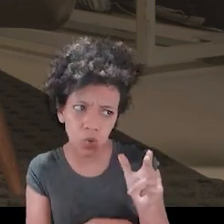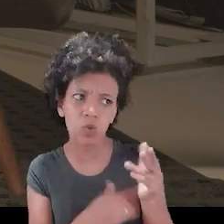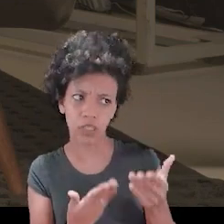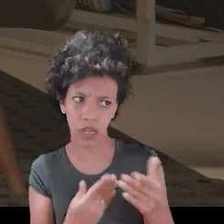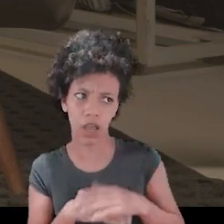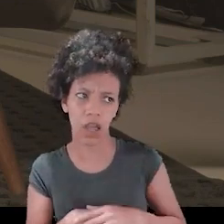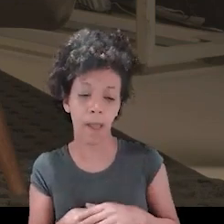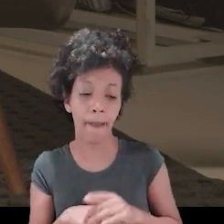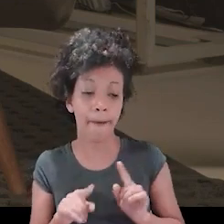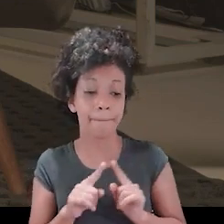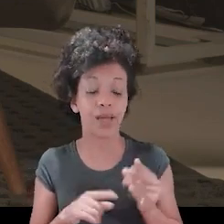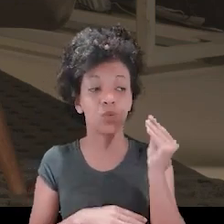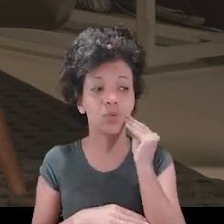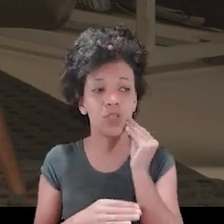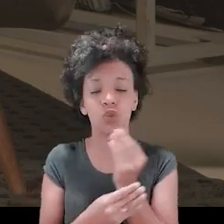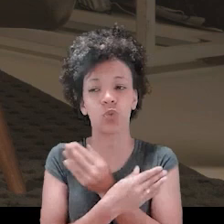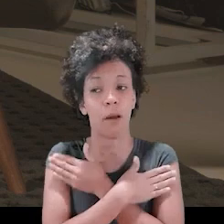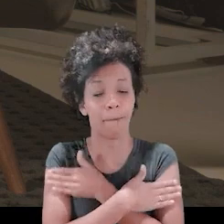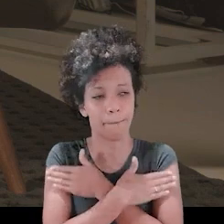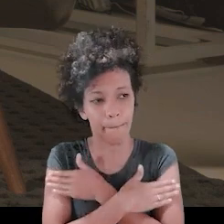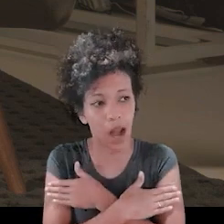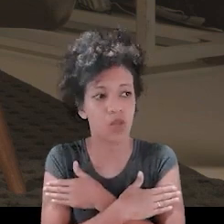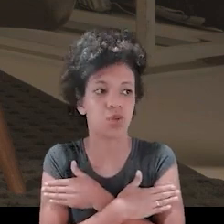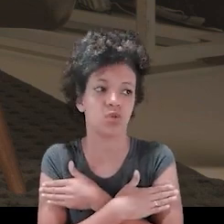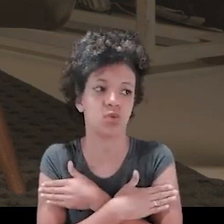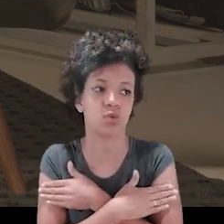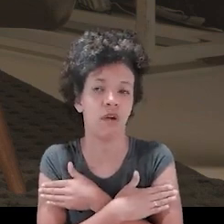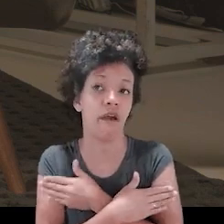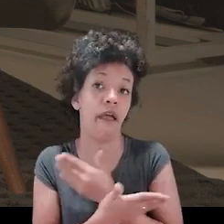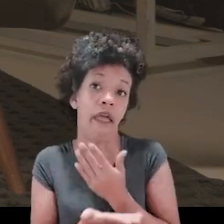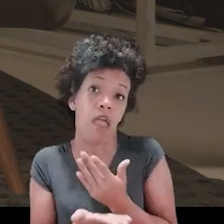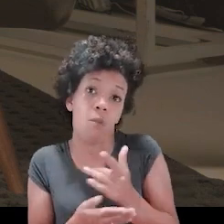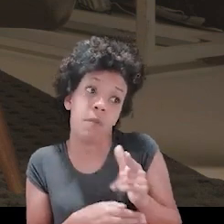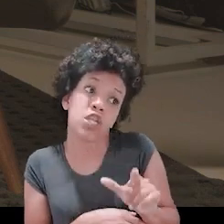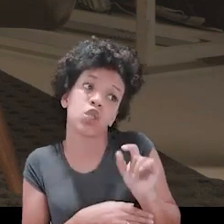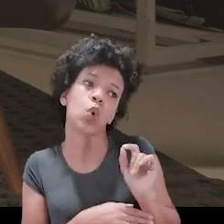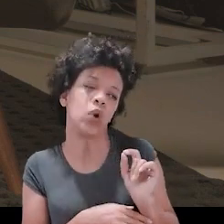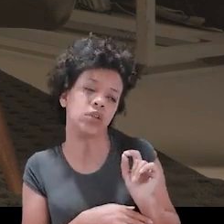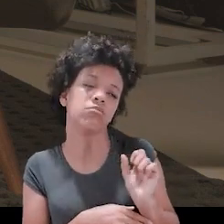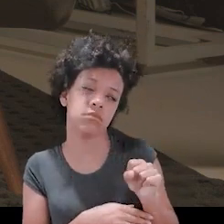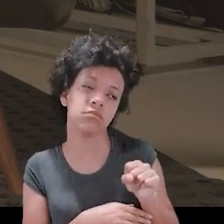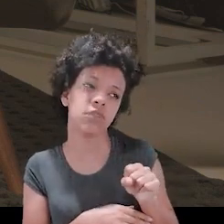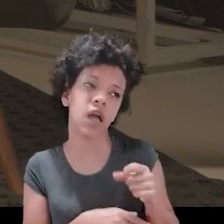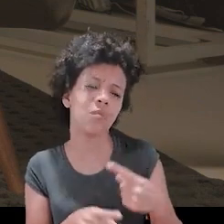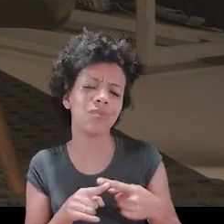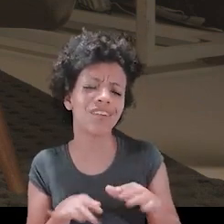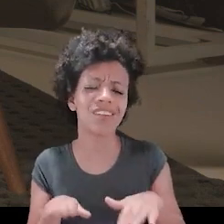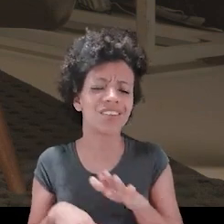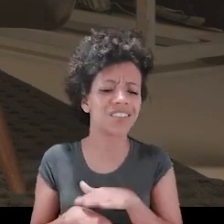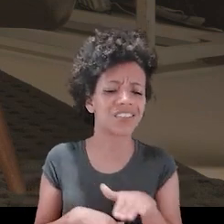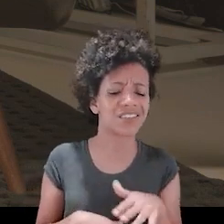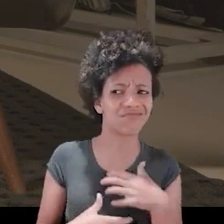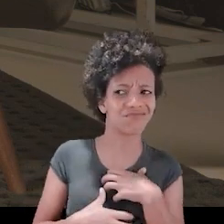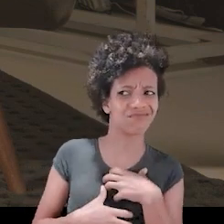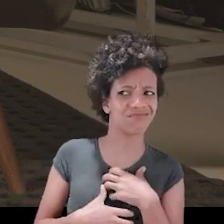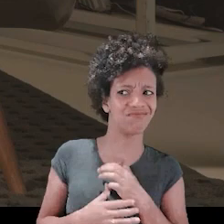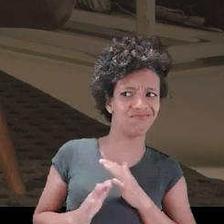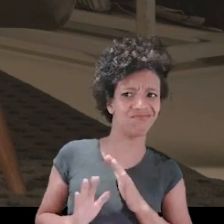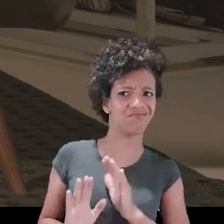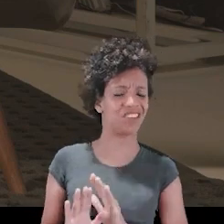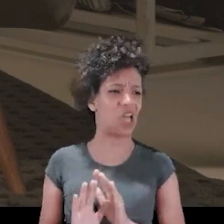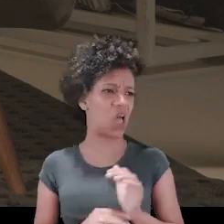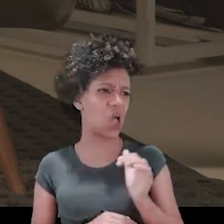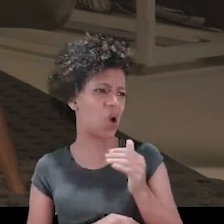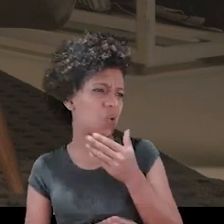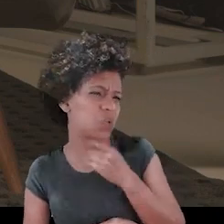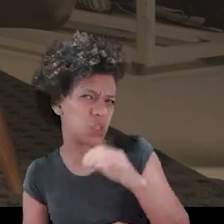na nossa cultura e tudo mais agora um beijo um abraço é ele é opcional porque às vezes a criança ela não se sente